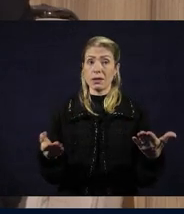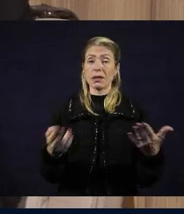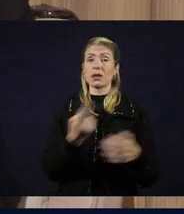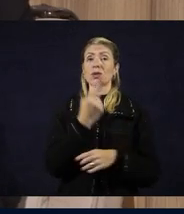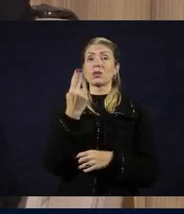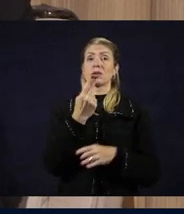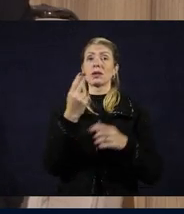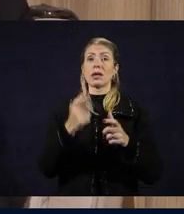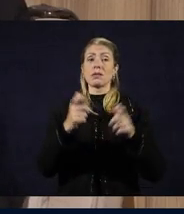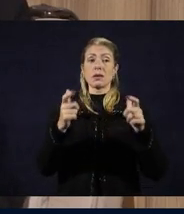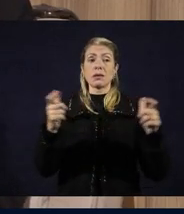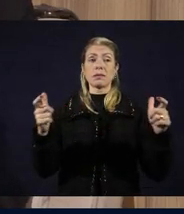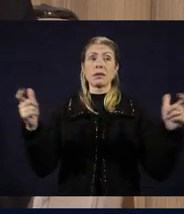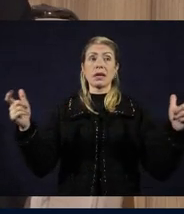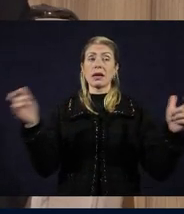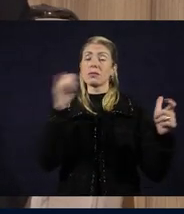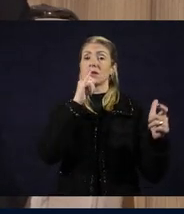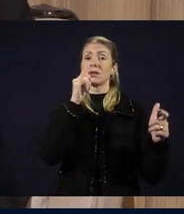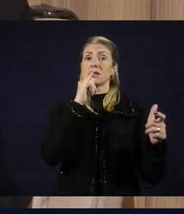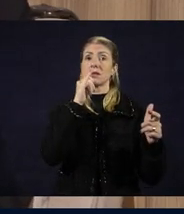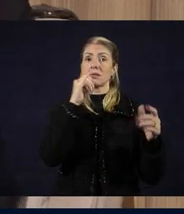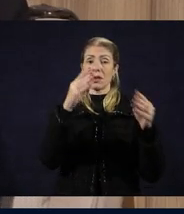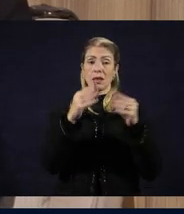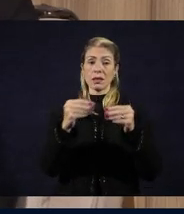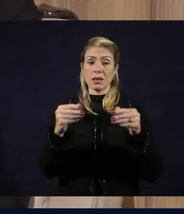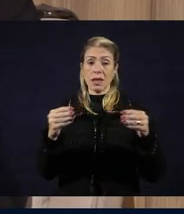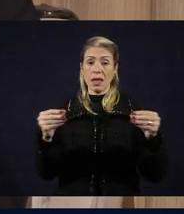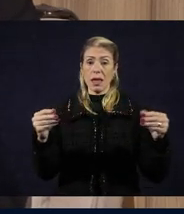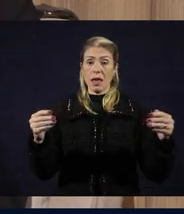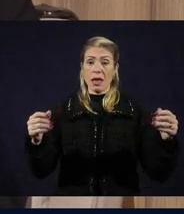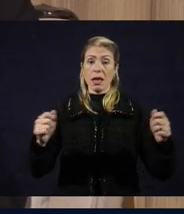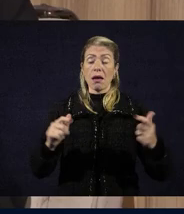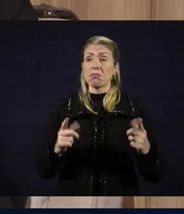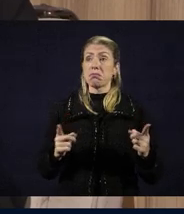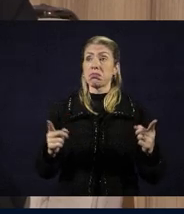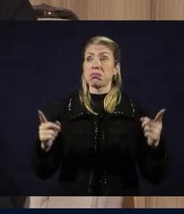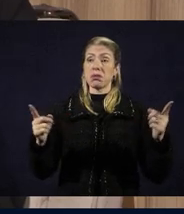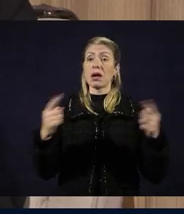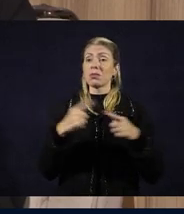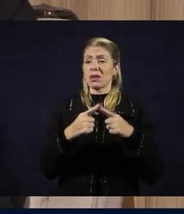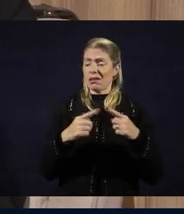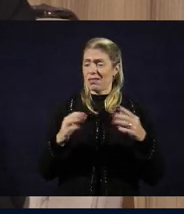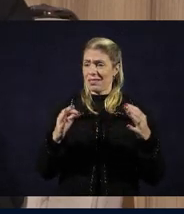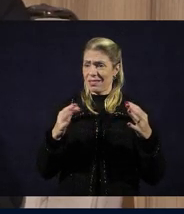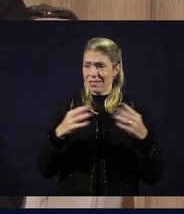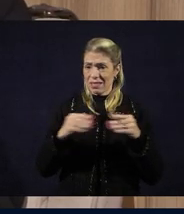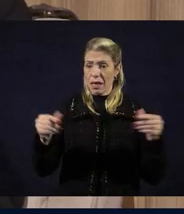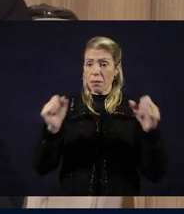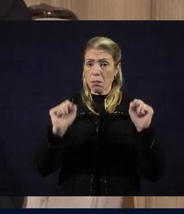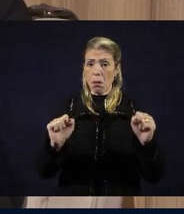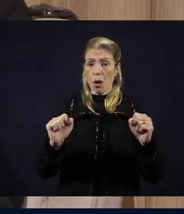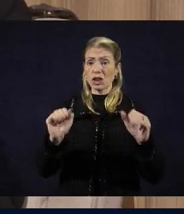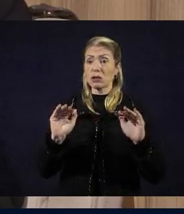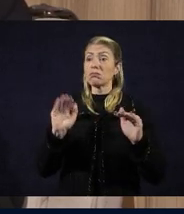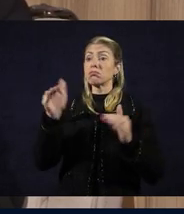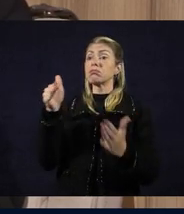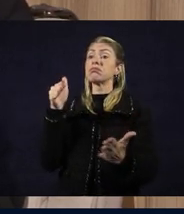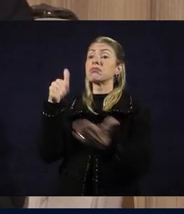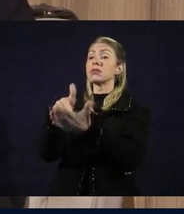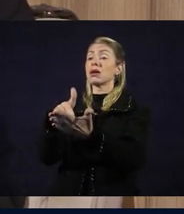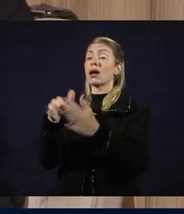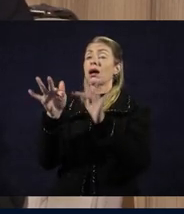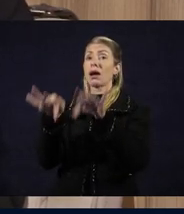terras cultivadas assim de uma hora para outra porque elas são finitas e associado a isso